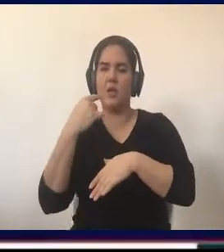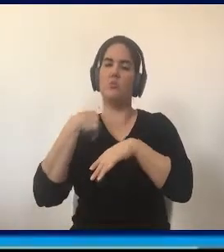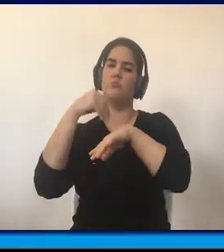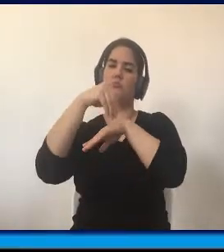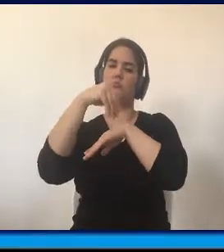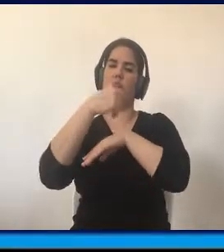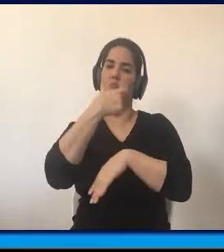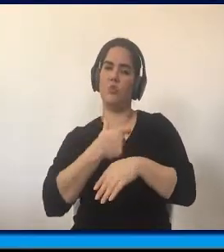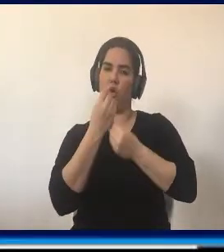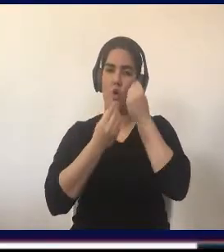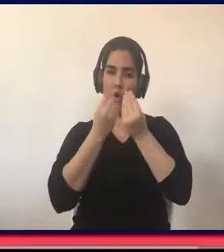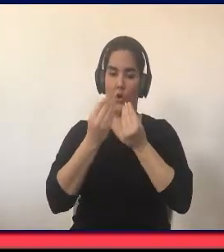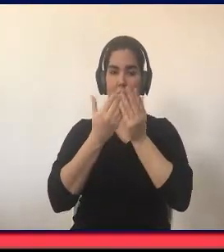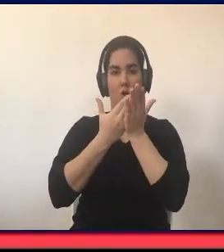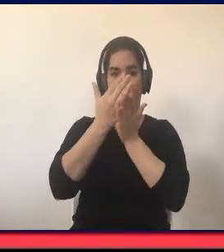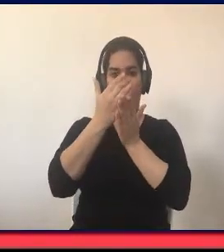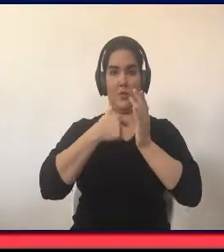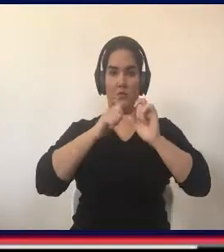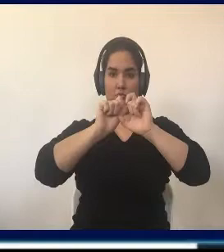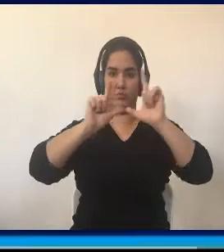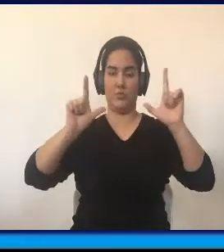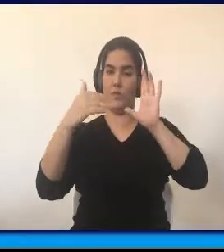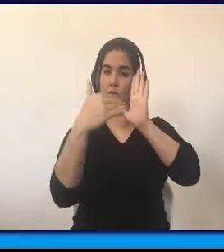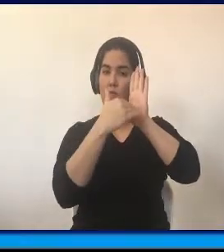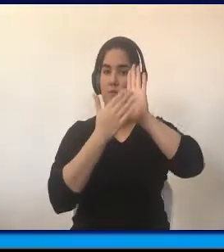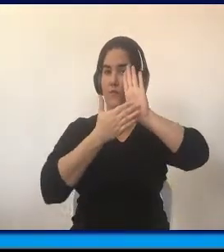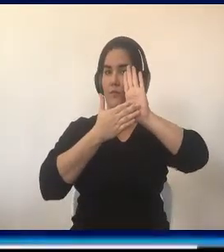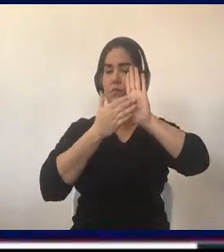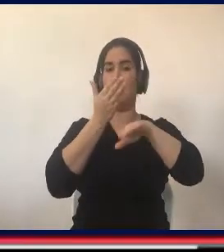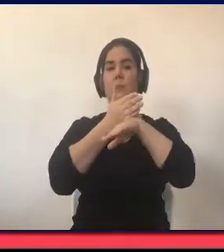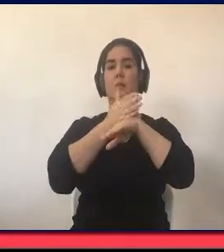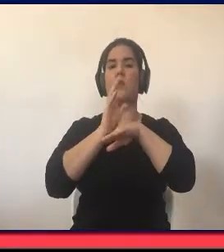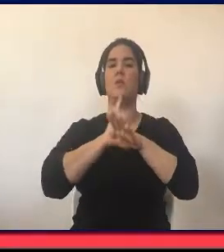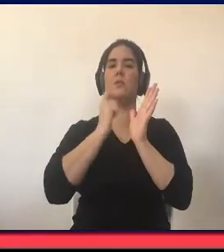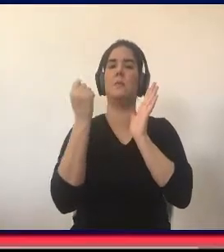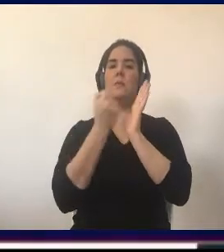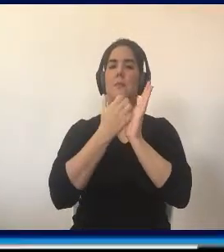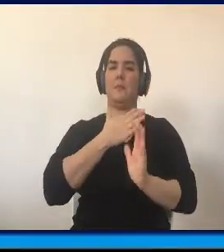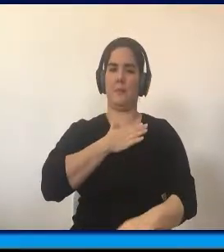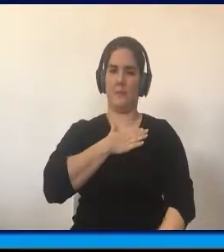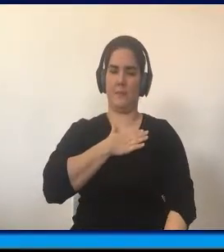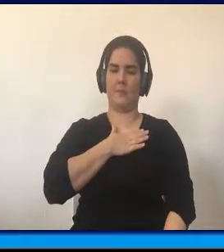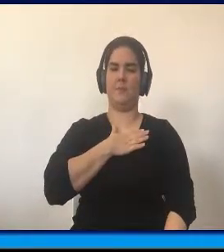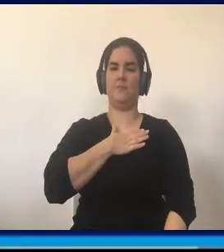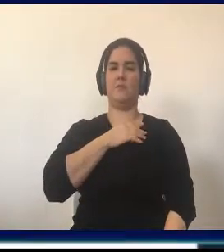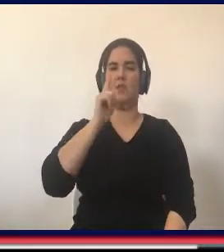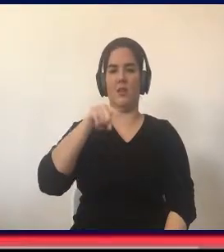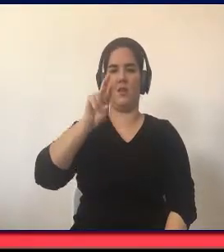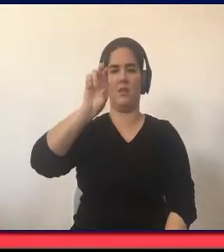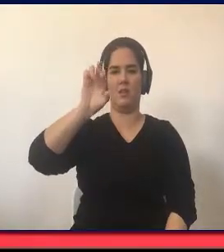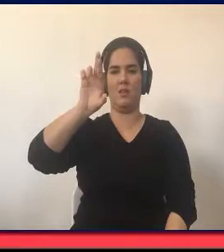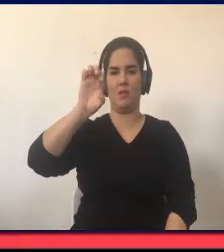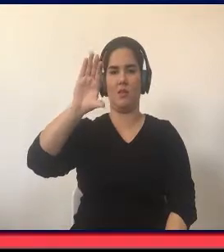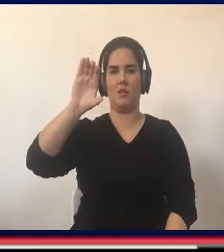com o fundo azul, o fundo branco com a logomarca do meu podcast, aqui do Recrecast. Eu tenho cabelos